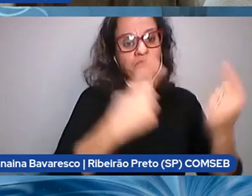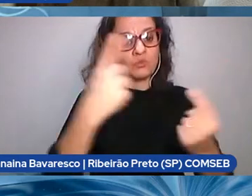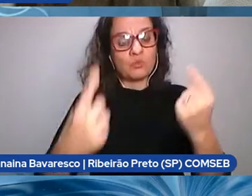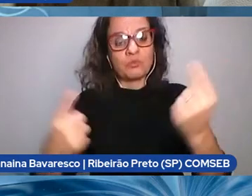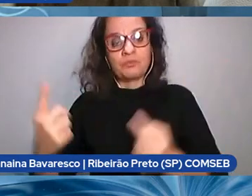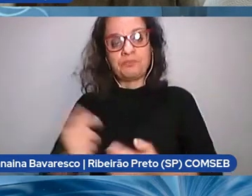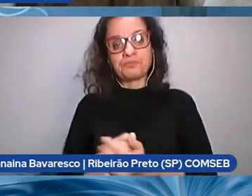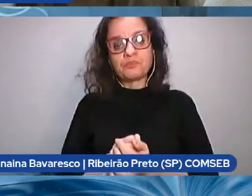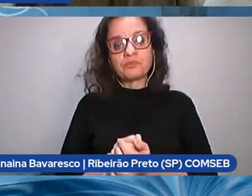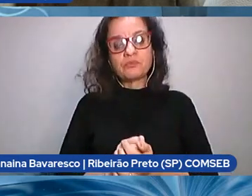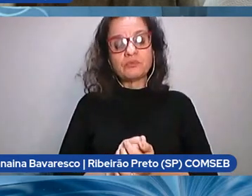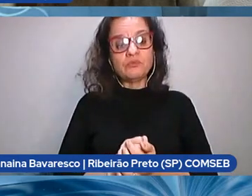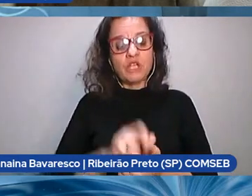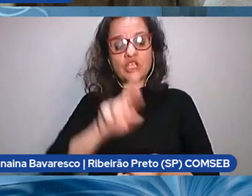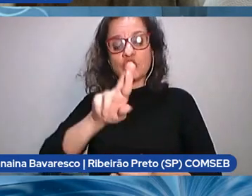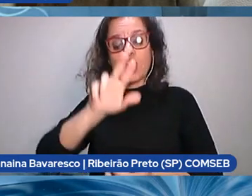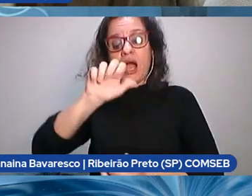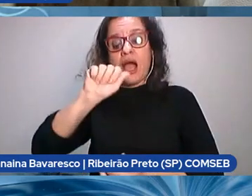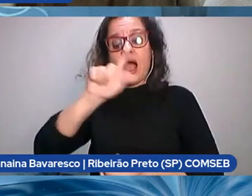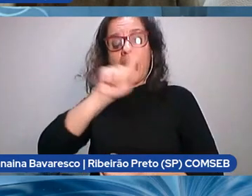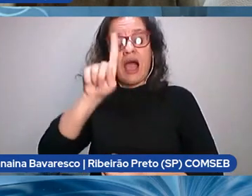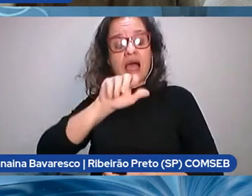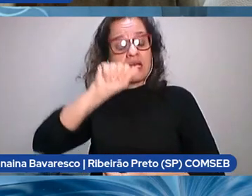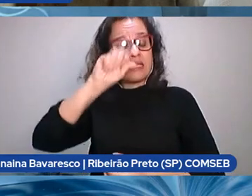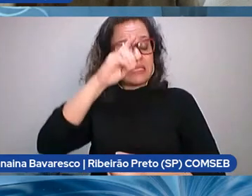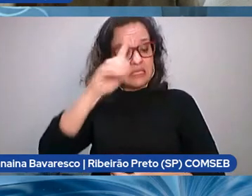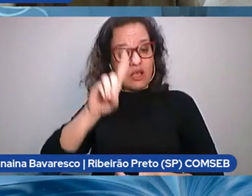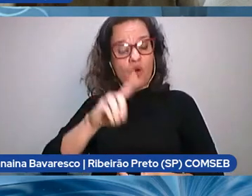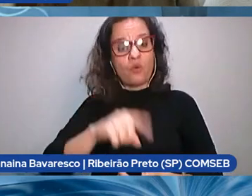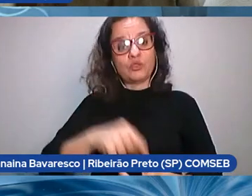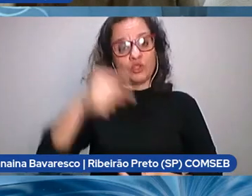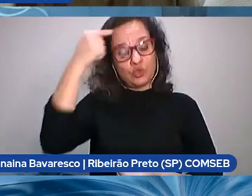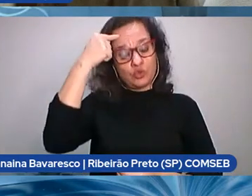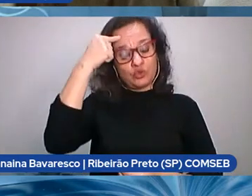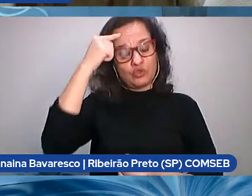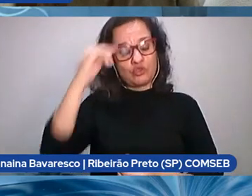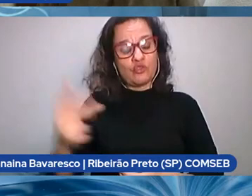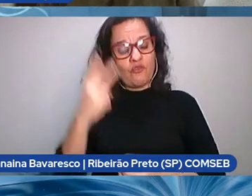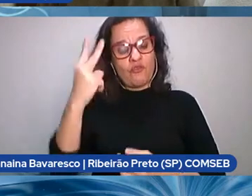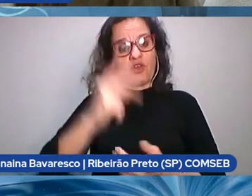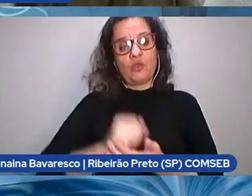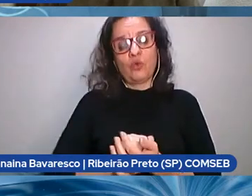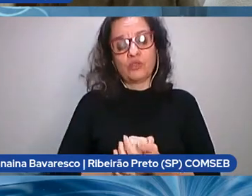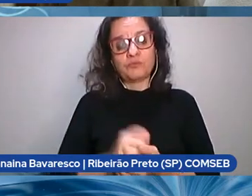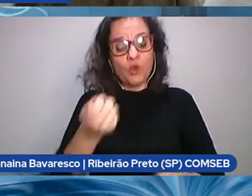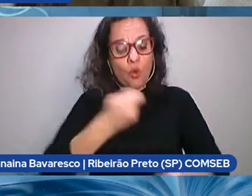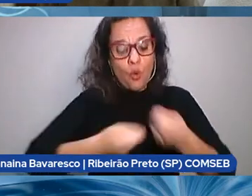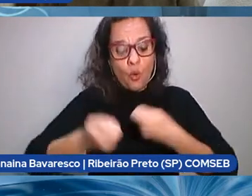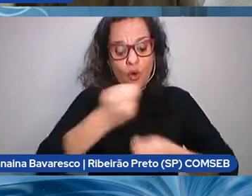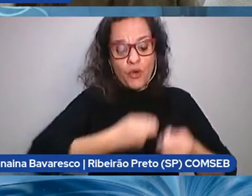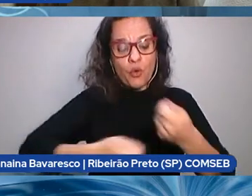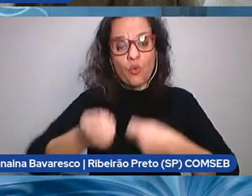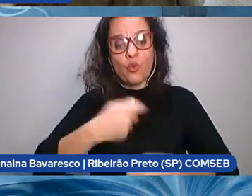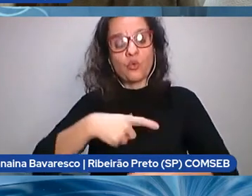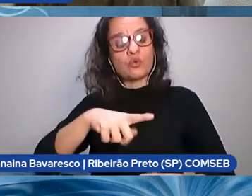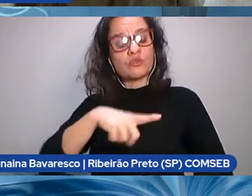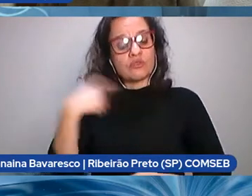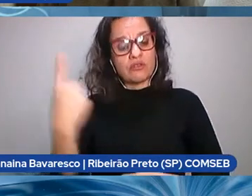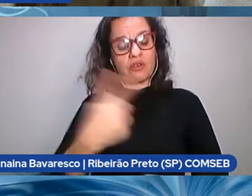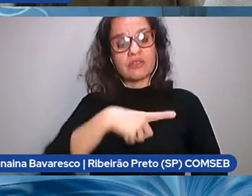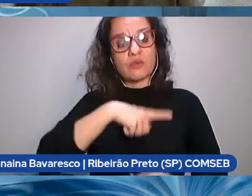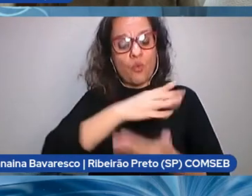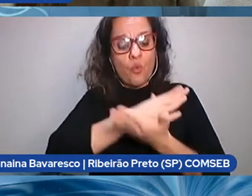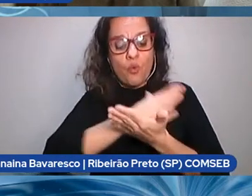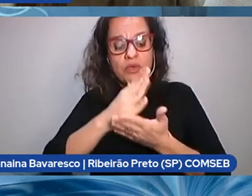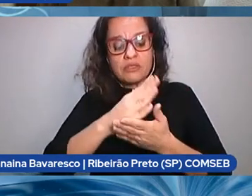individualidade, de razão, juízo e valor. Recursos com os quais nós agora começamos a